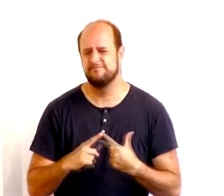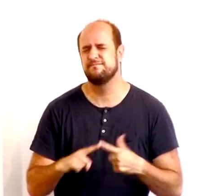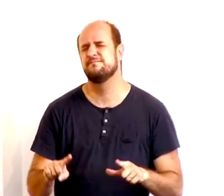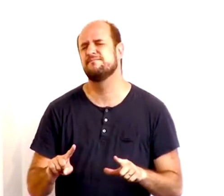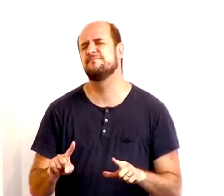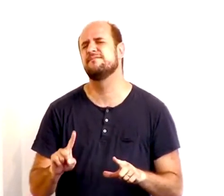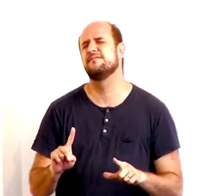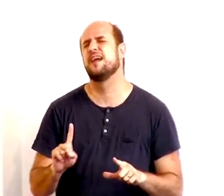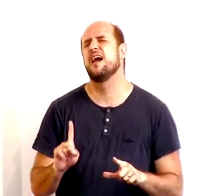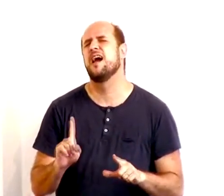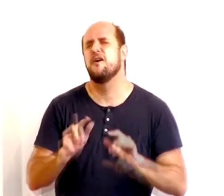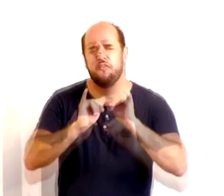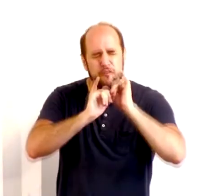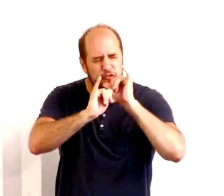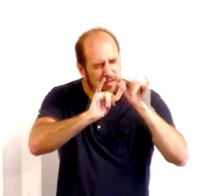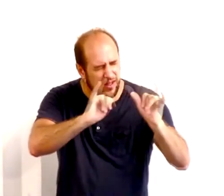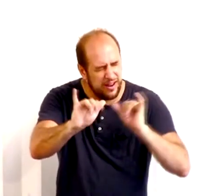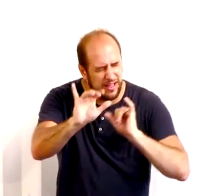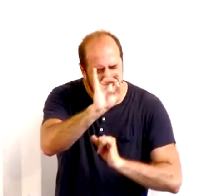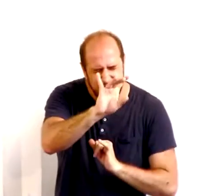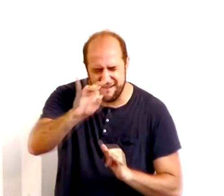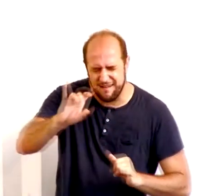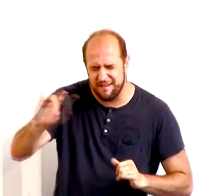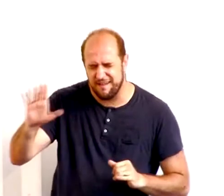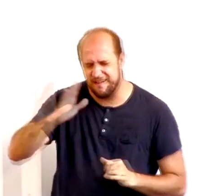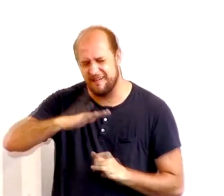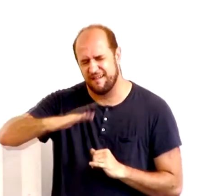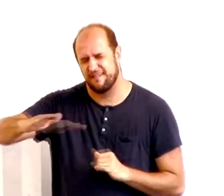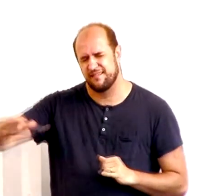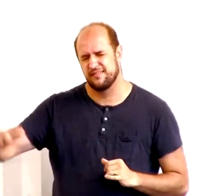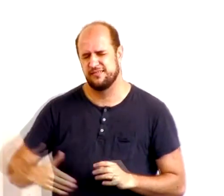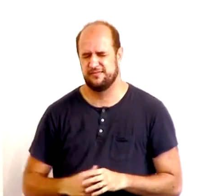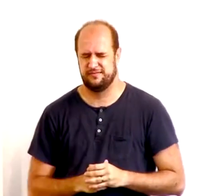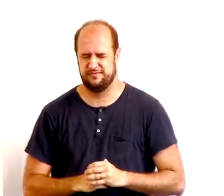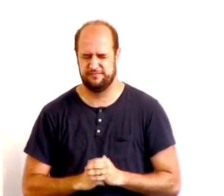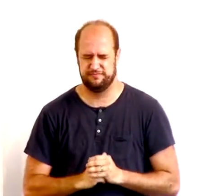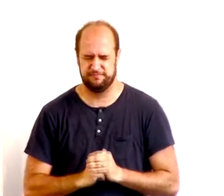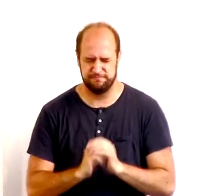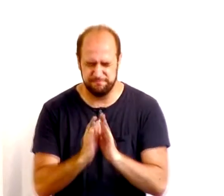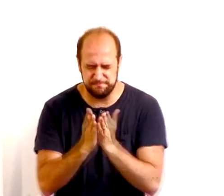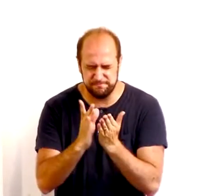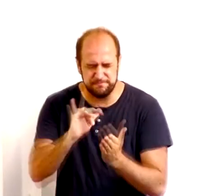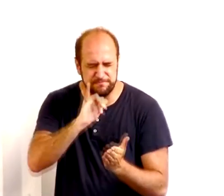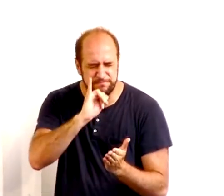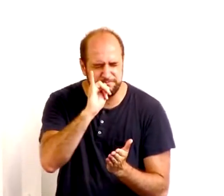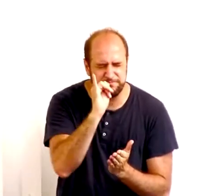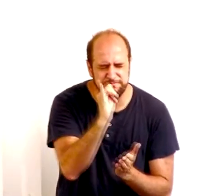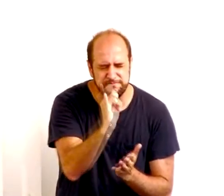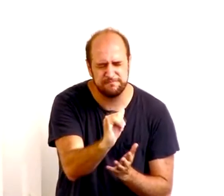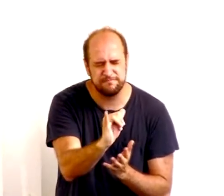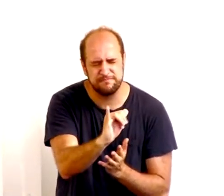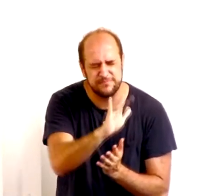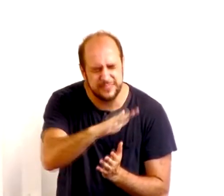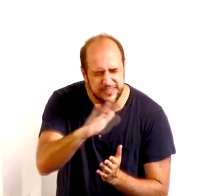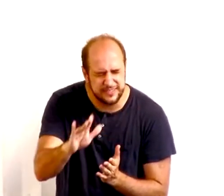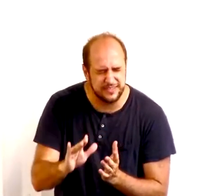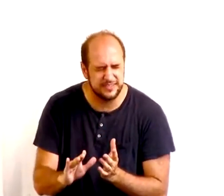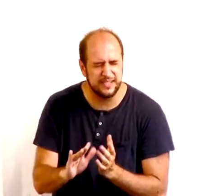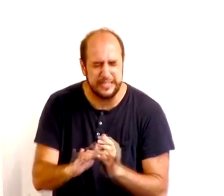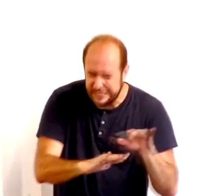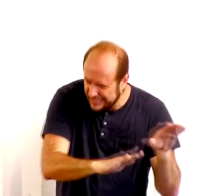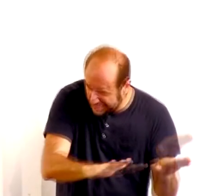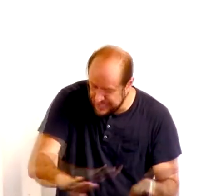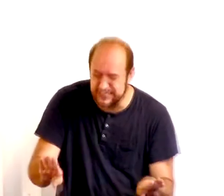chegar ao coração de cada uma delas. A palavra que diz: tu é minha